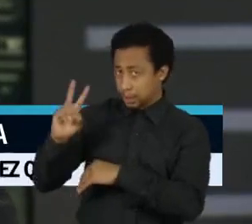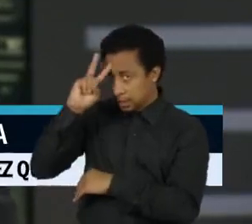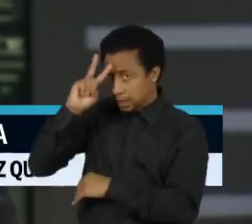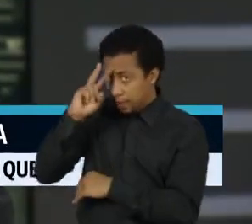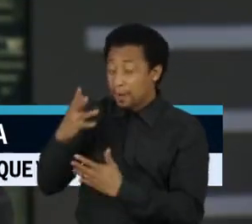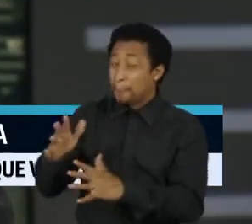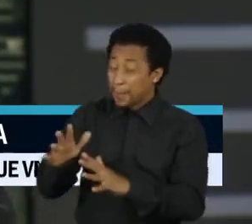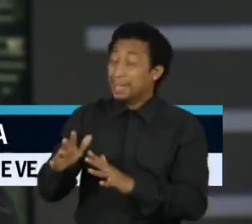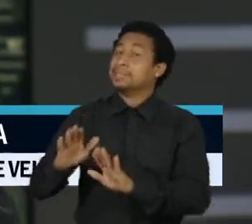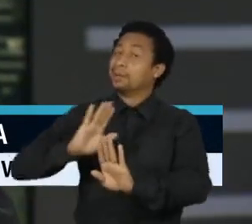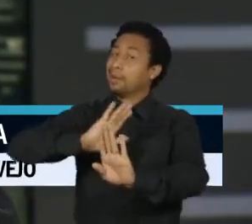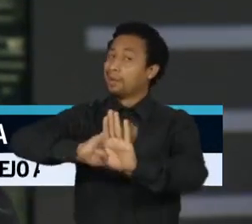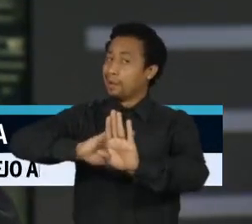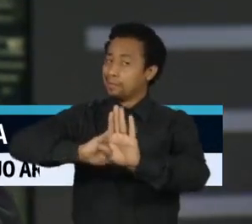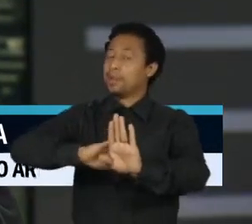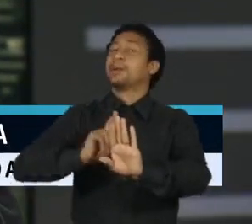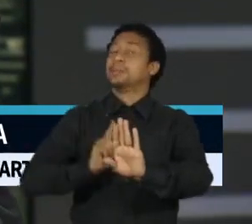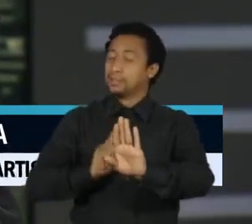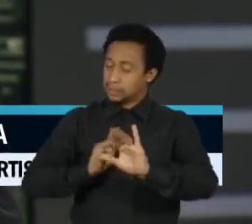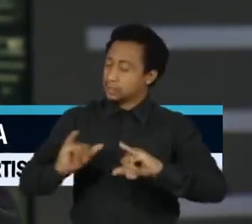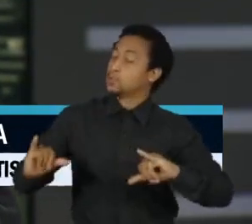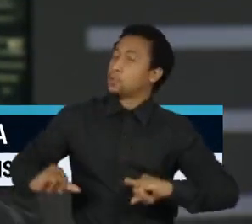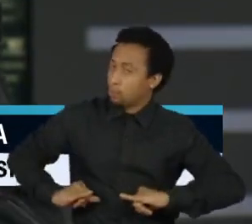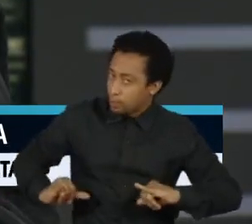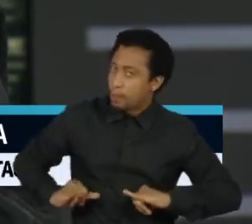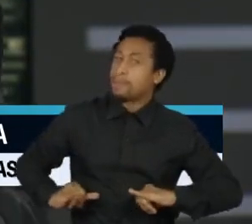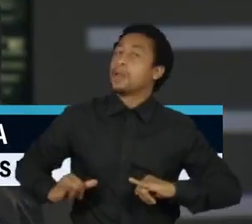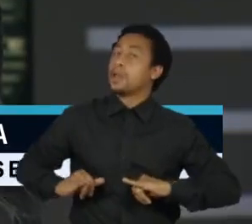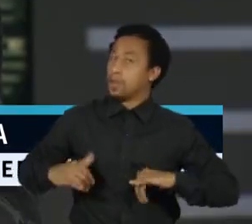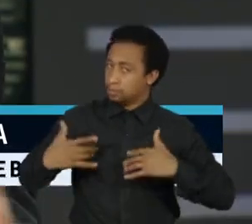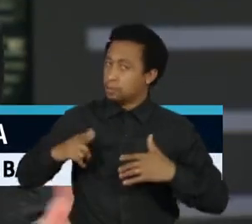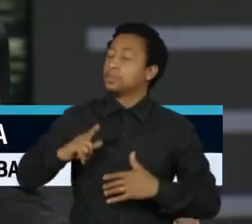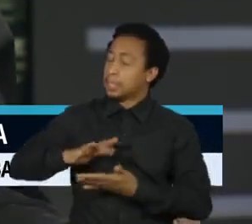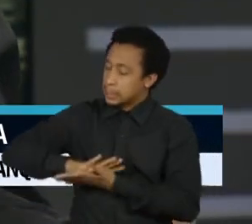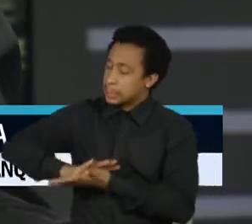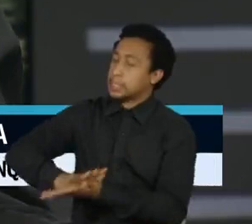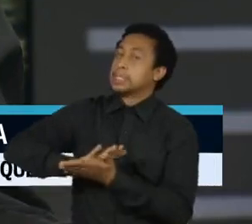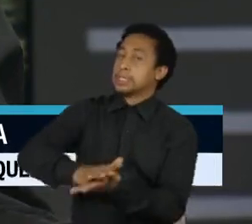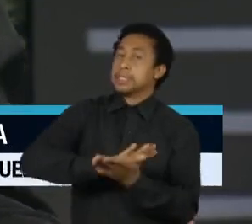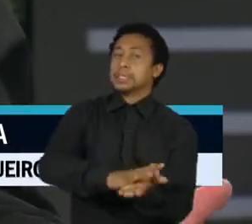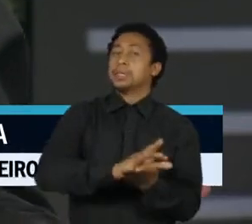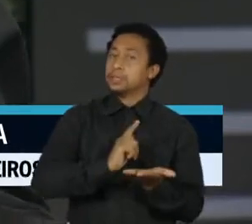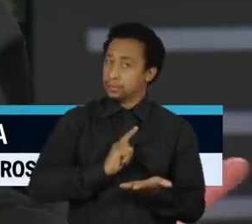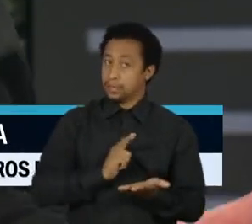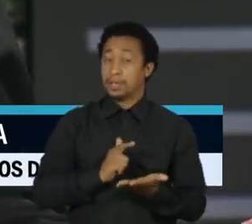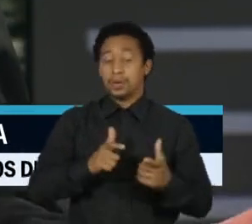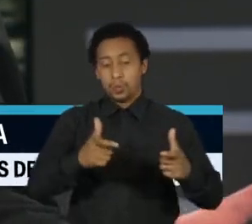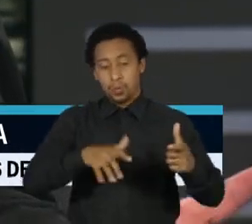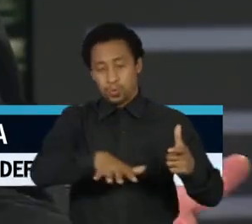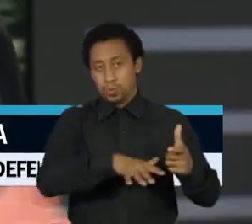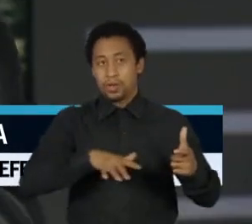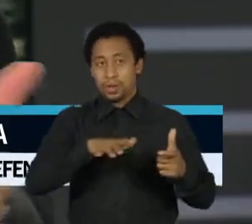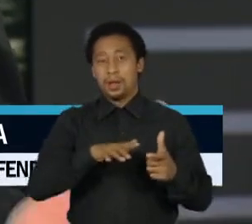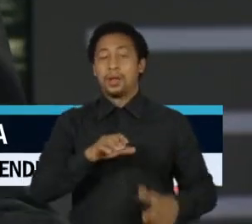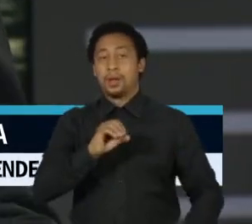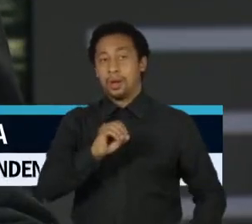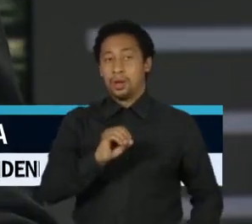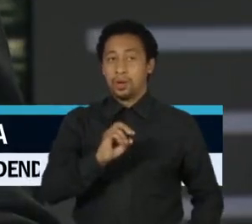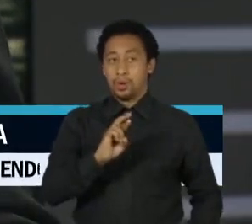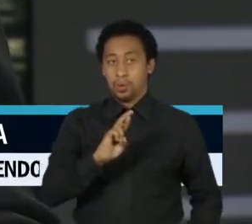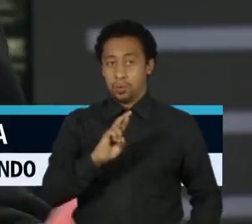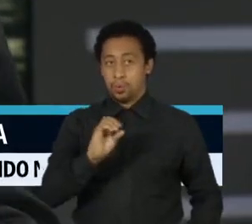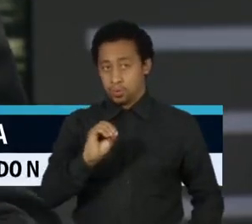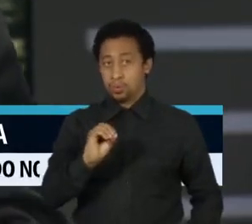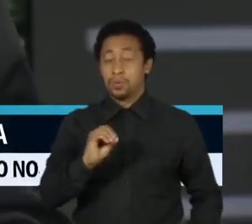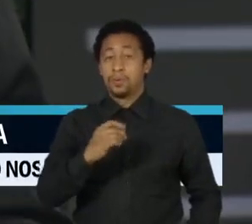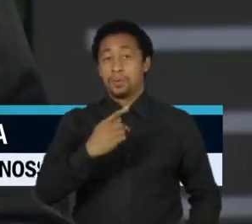ali, tem sangue, tem sofrimento, tem desespero. Quando eu dou o exemplo de Ouro Preto é porque, sem dúvida, agora, né, nós temos essa